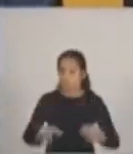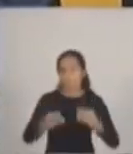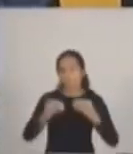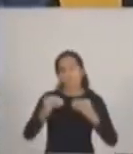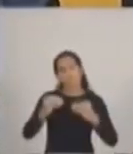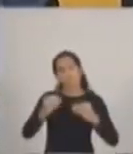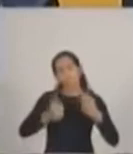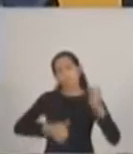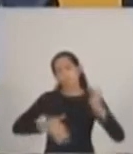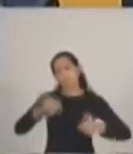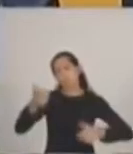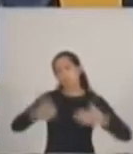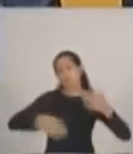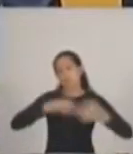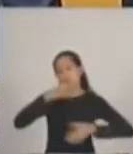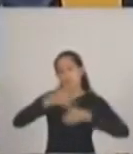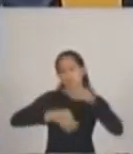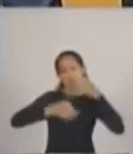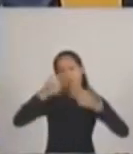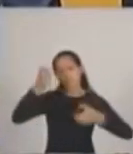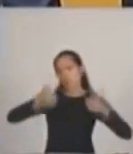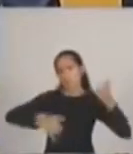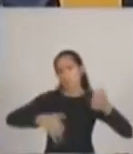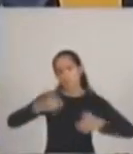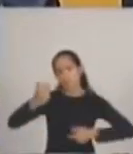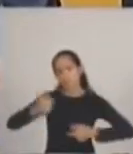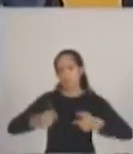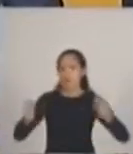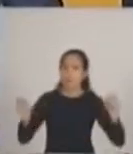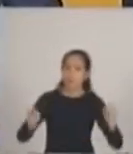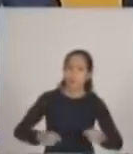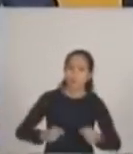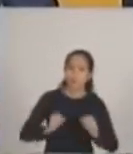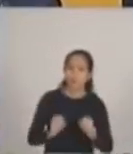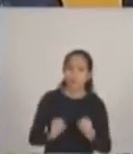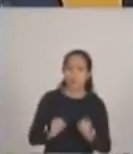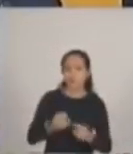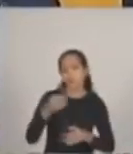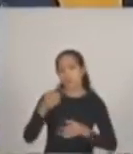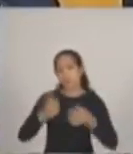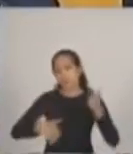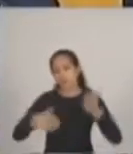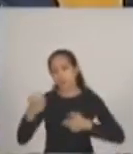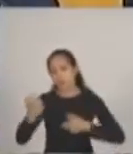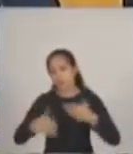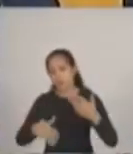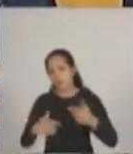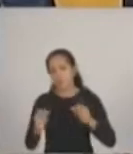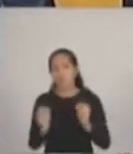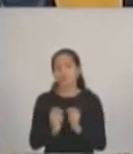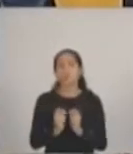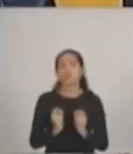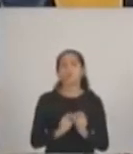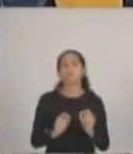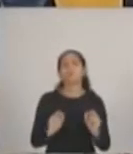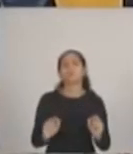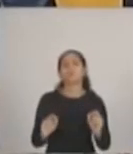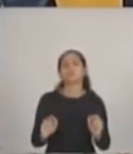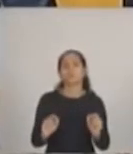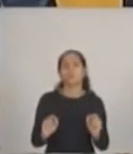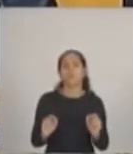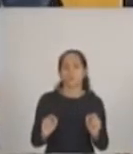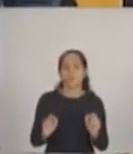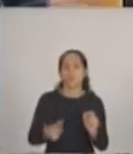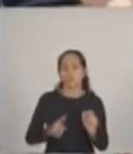de argumentação, que pode ser uma argumentação para que seja feita um embasamento